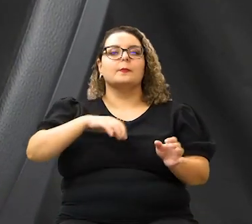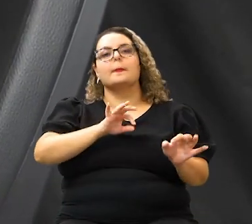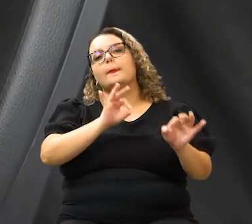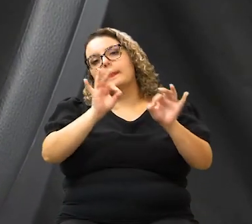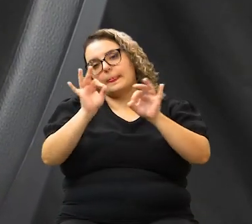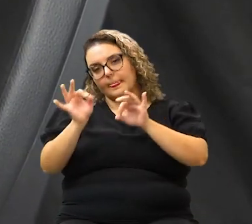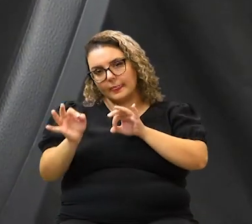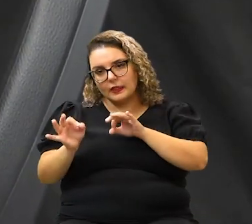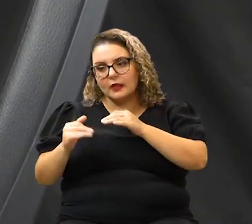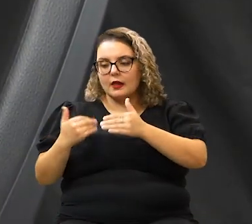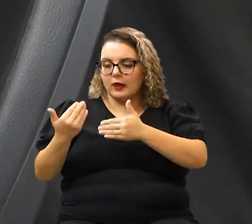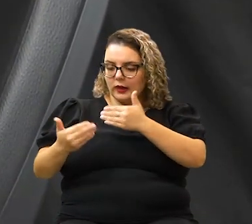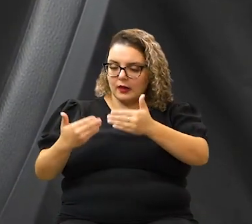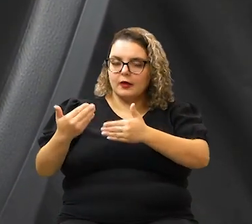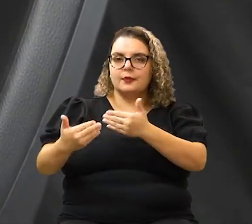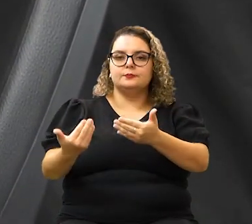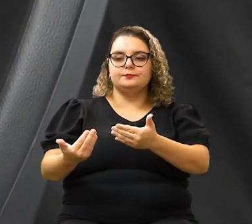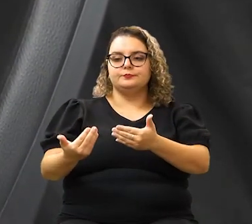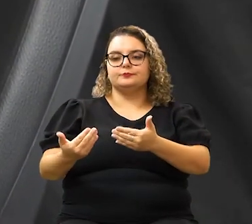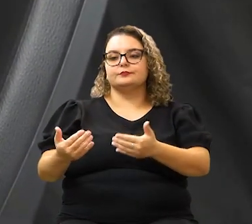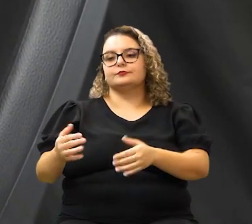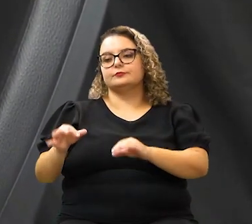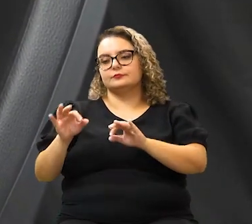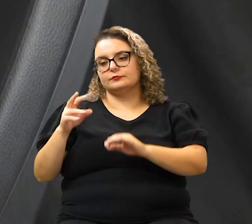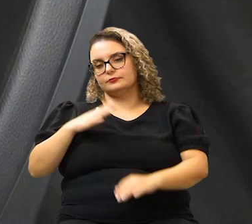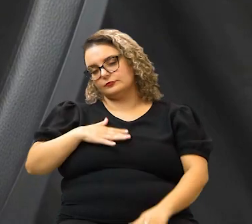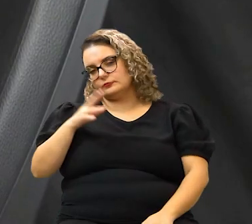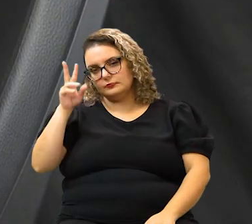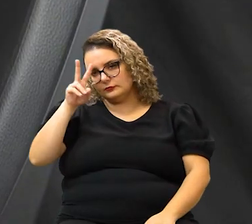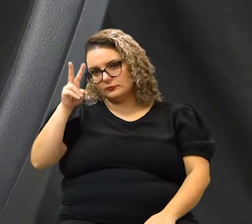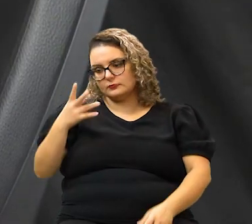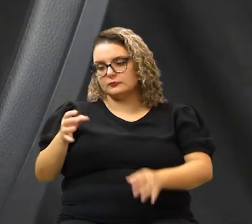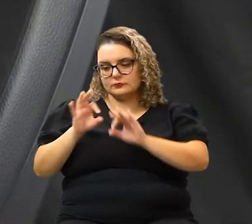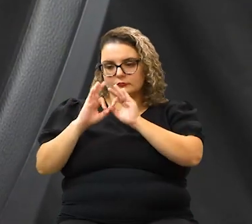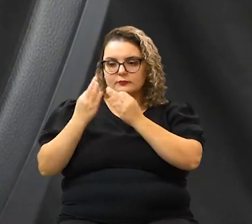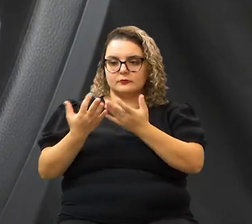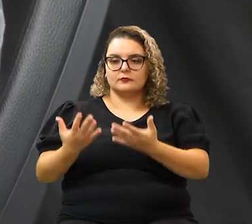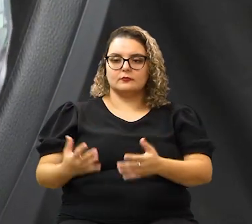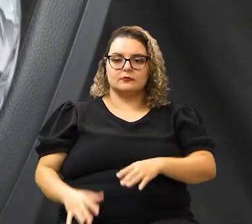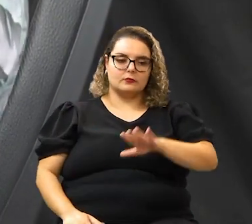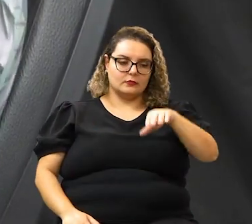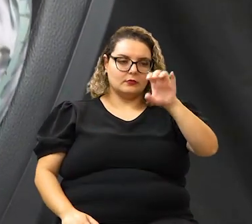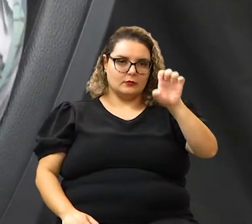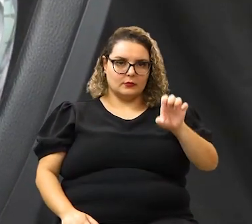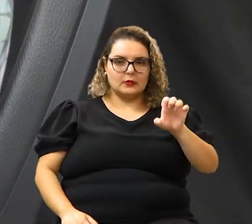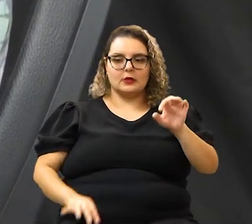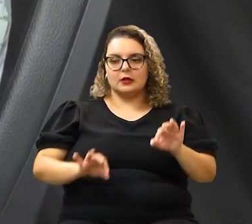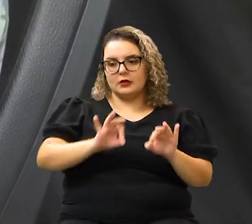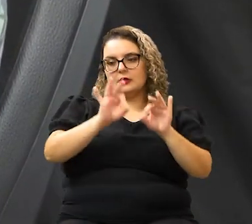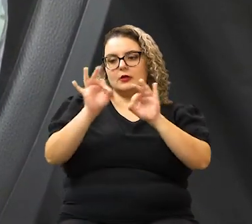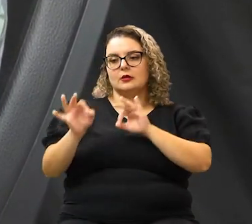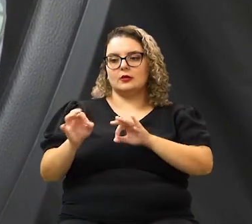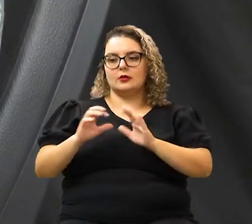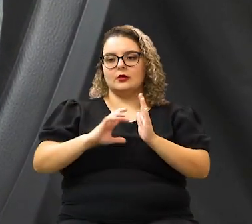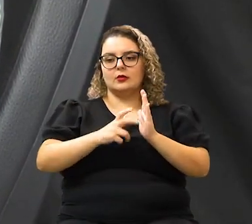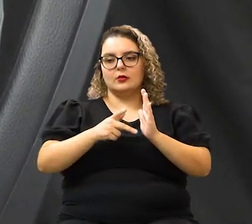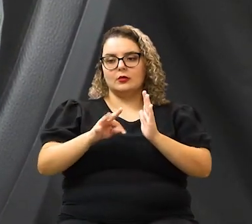pelo meu histórico familiar, eu tinha uma tendência à esquerda e acompanhava o PT.